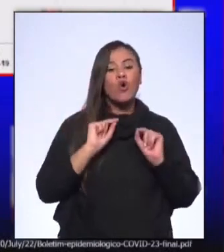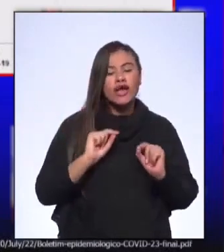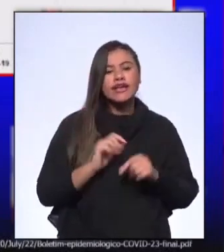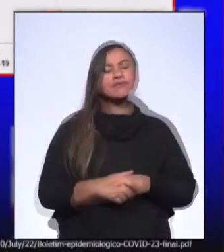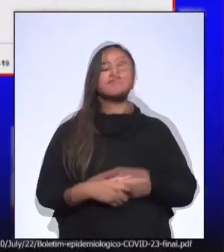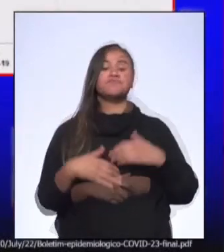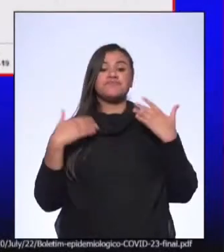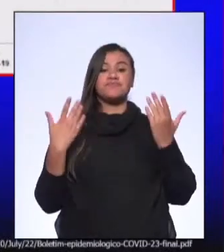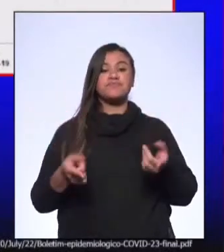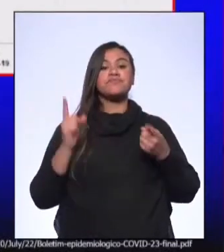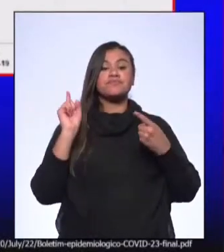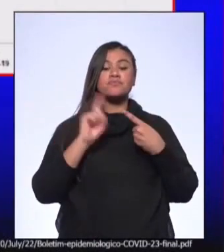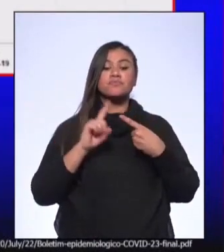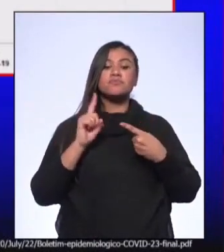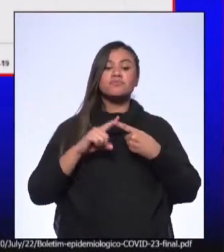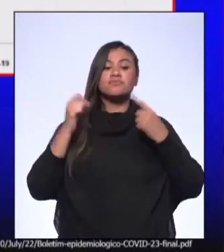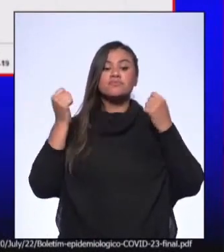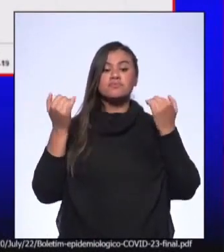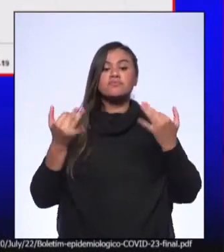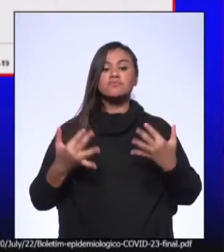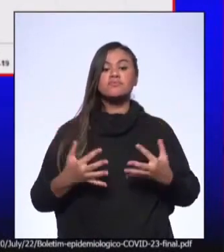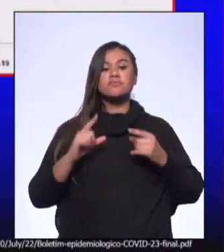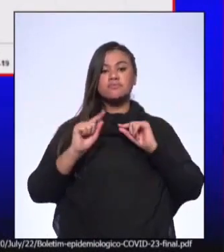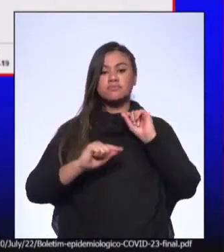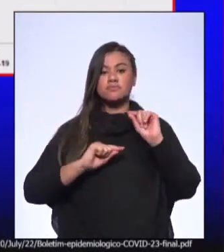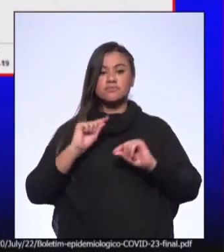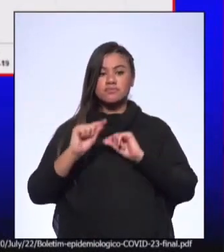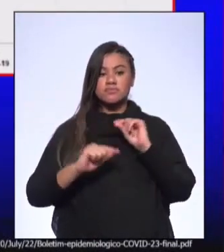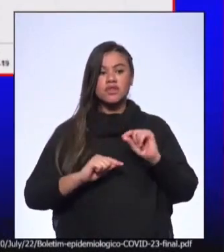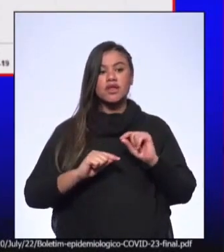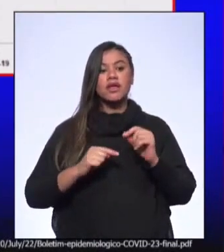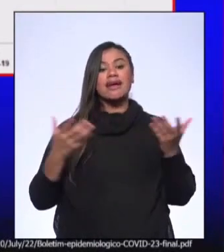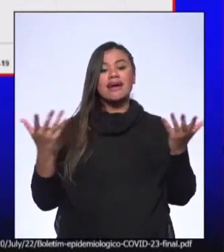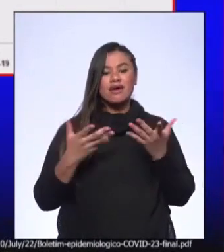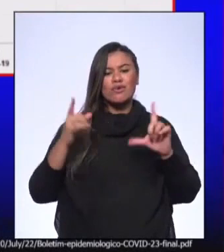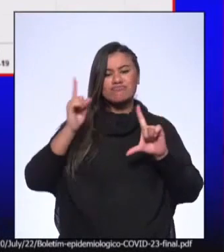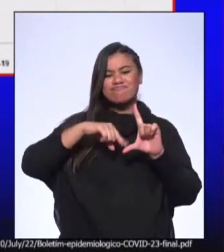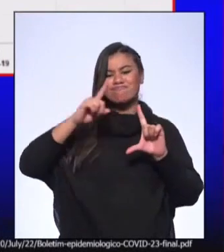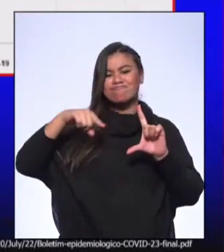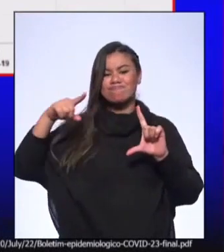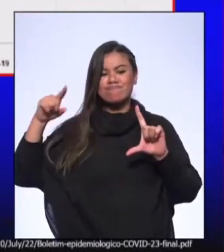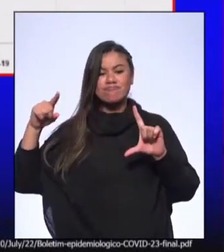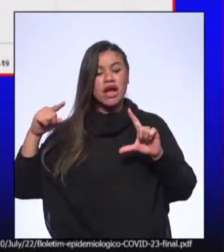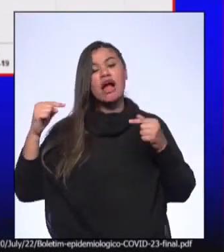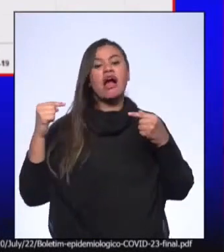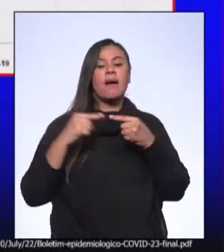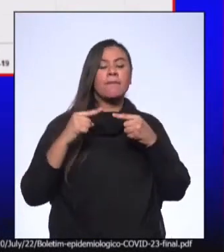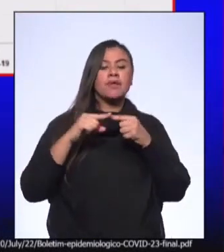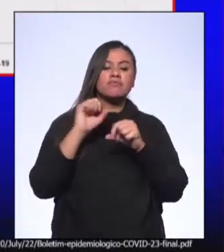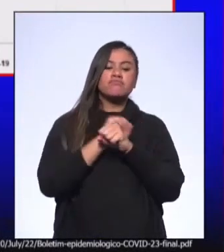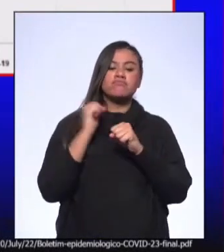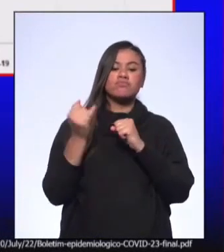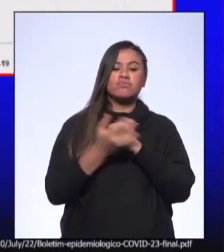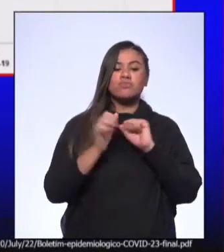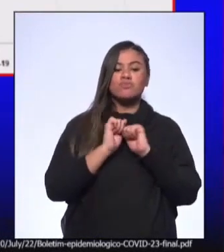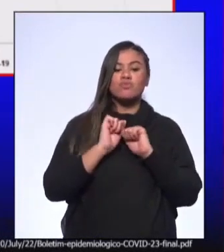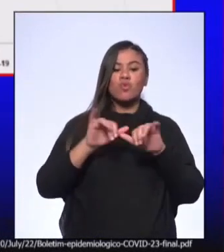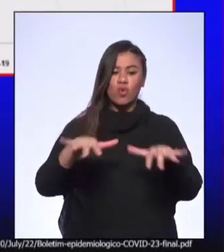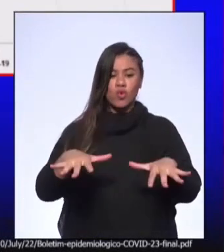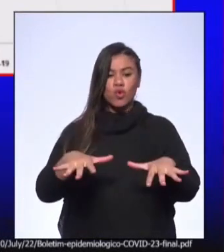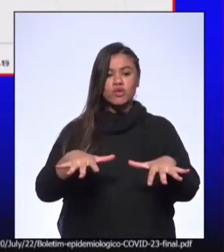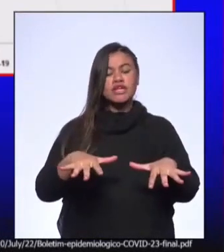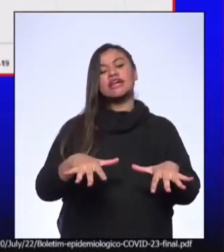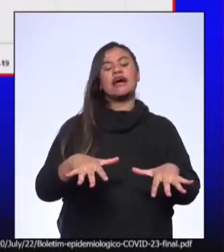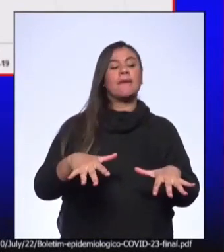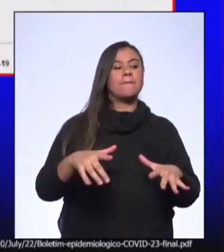Bom, o primeiro ponto que eu queria compartilhar com vocês é um pouco do cenário do que está acontecendo em relação a essa pandemia, né? Trazer um pouco